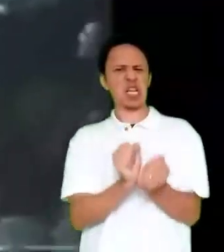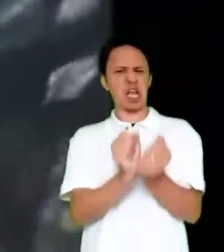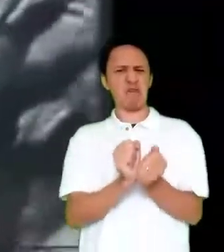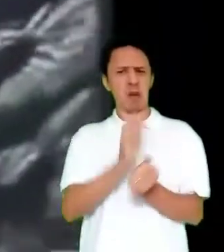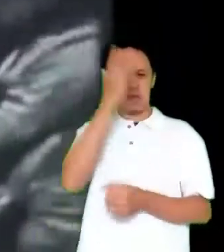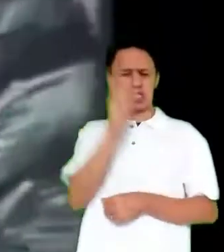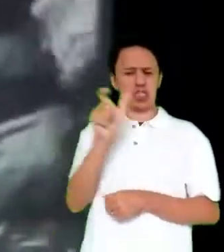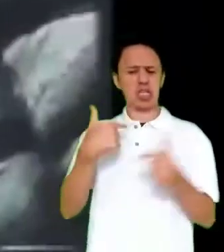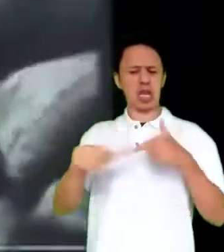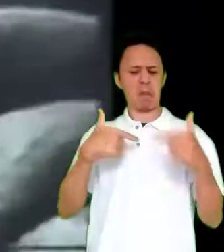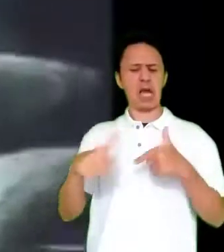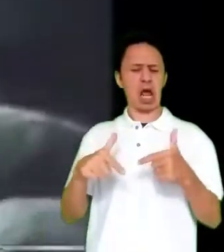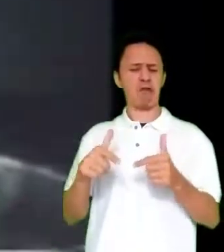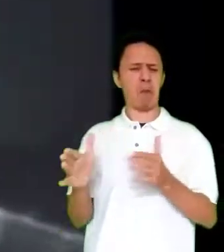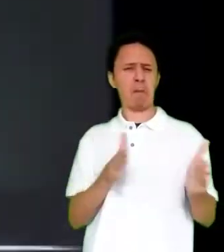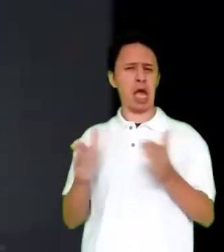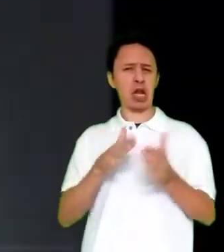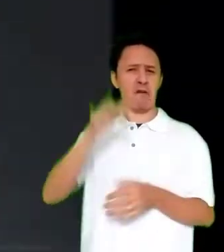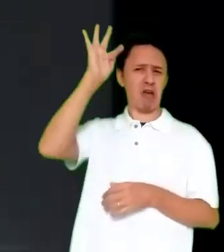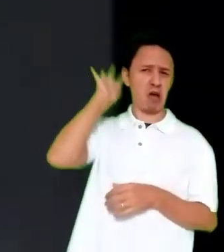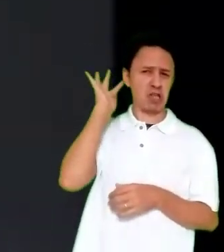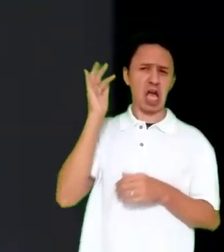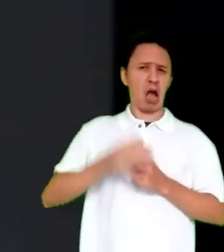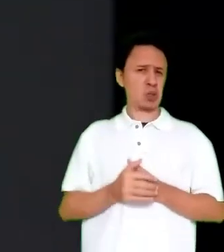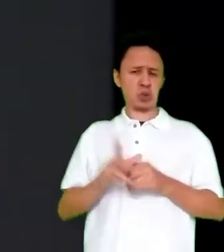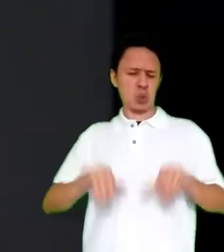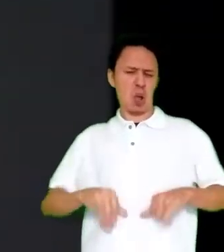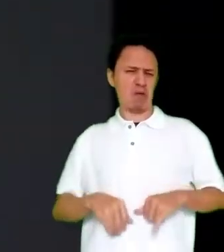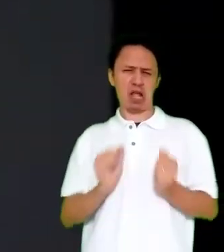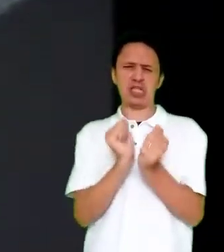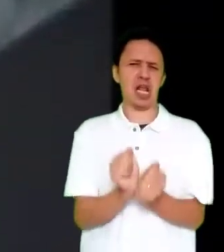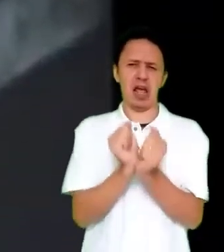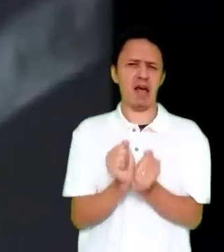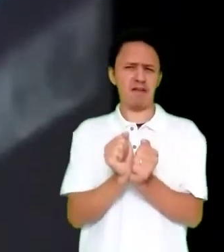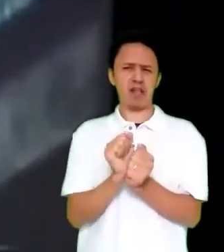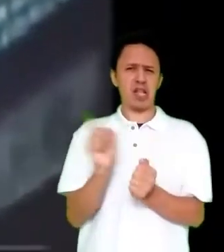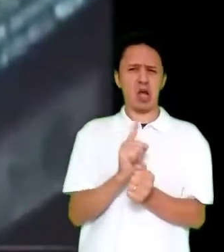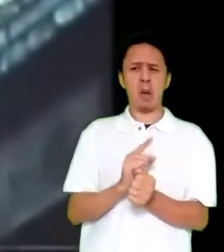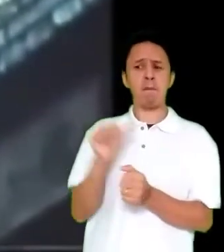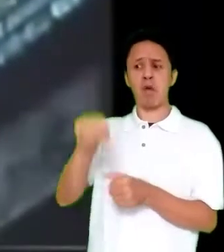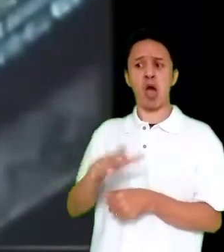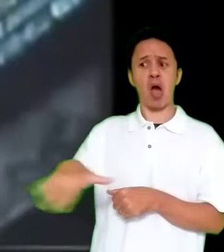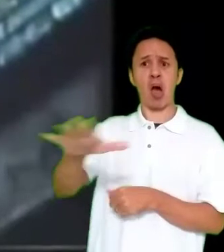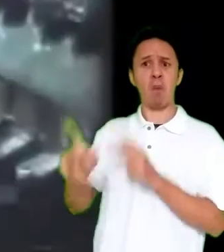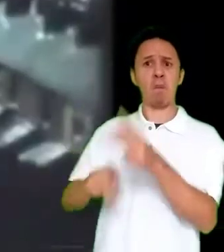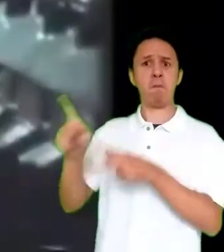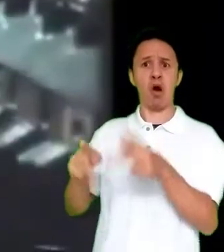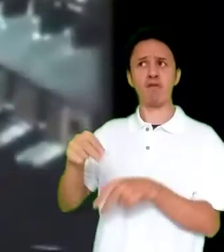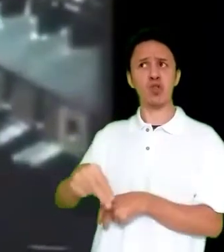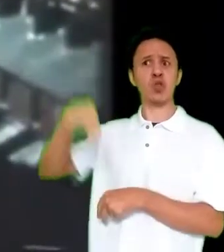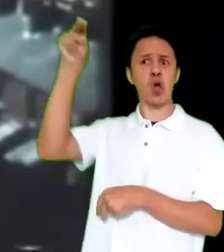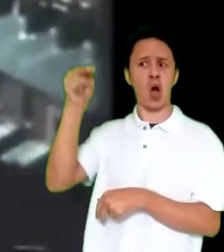Conversa de escravos. Os trabalhadores do período feudal não foram tão aviltados e escravizados quanto os